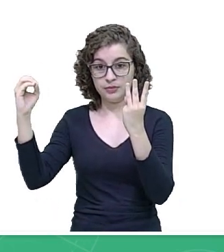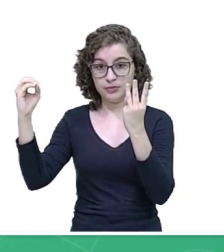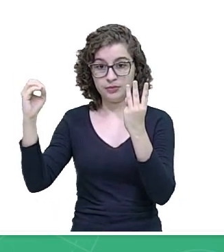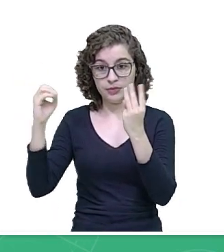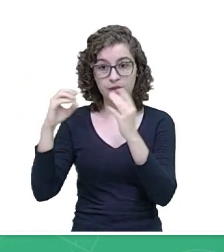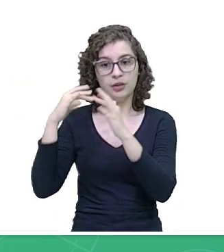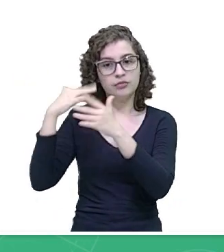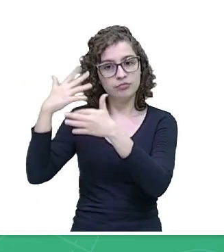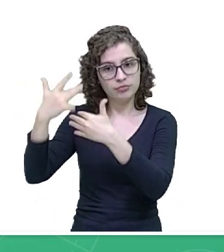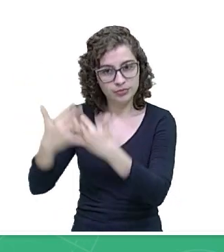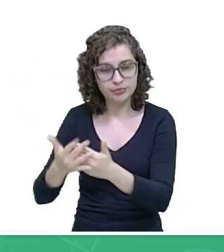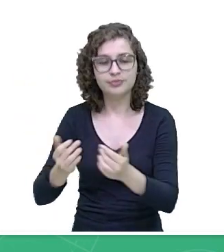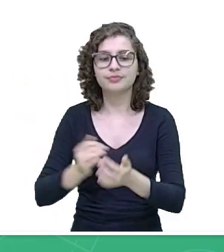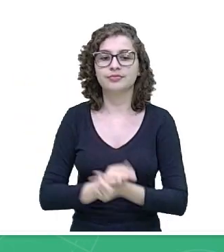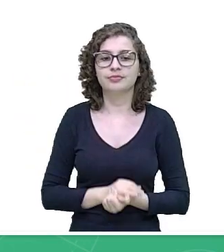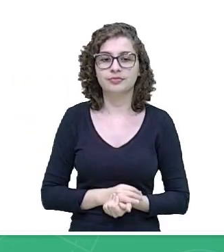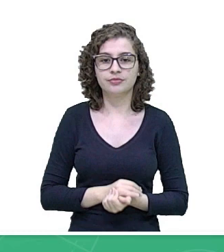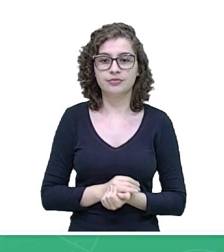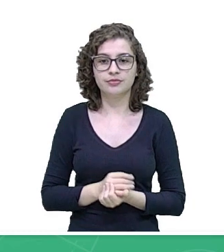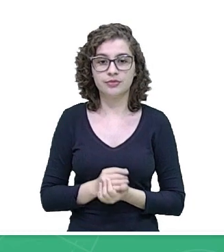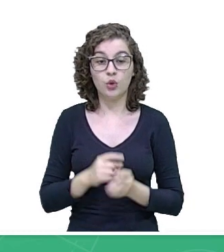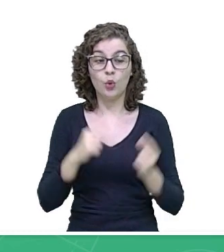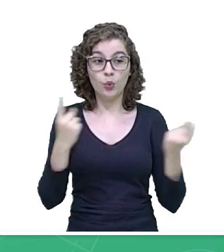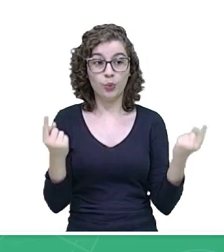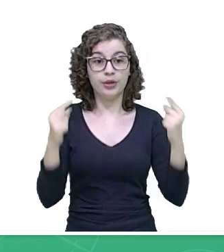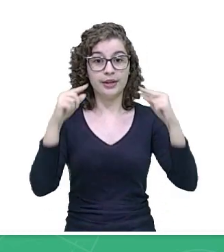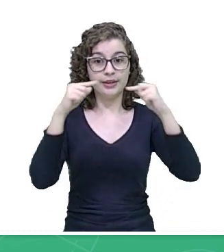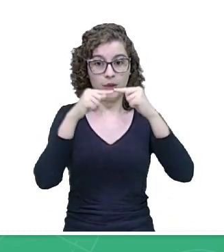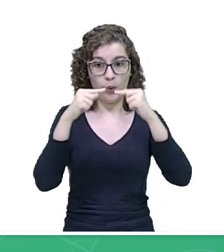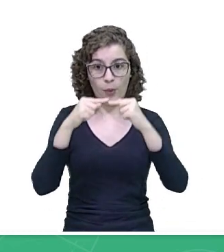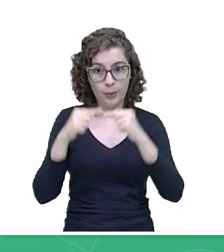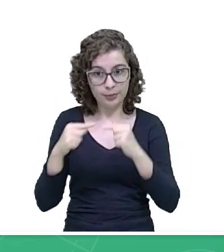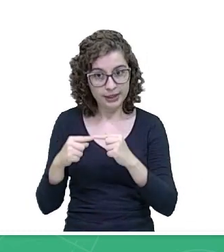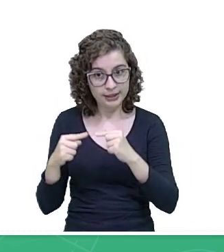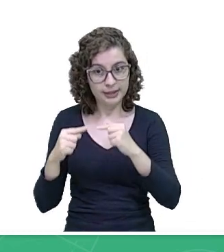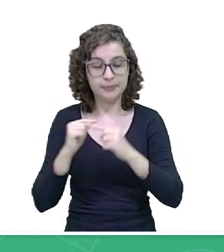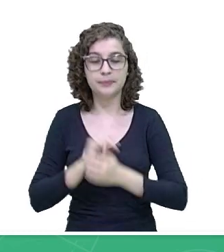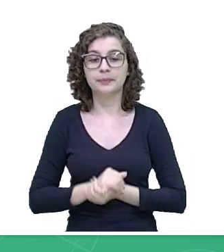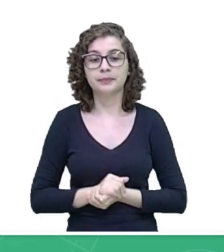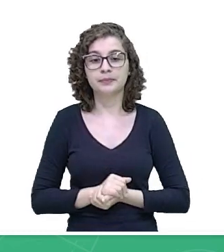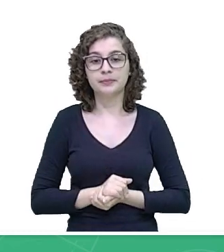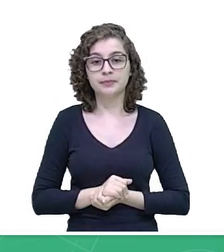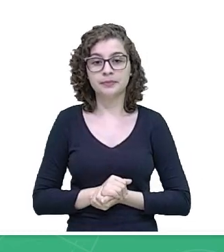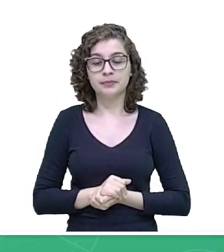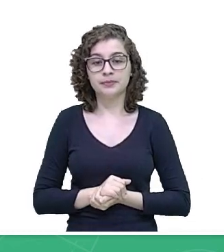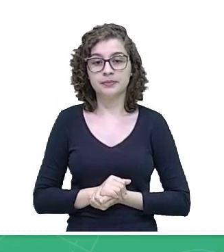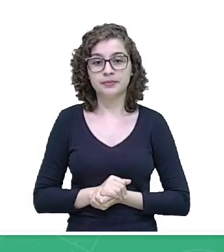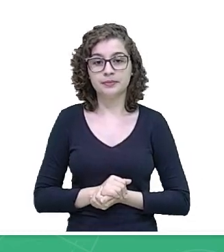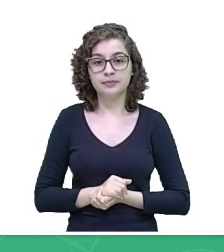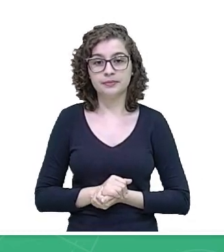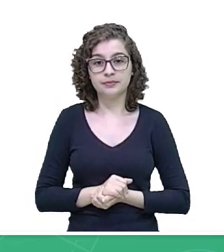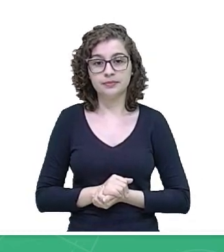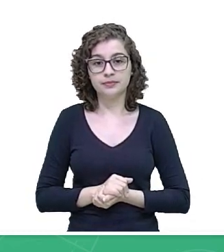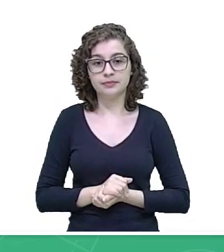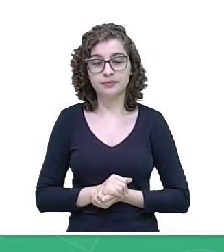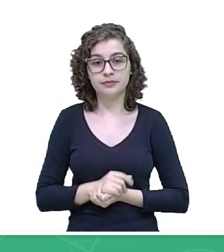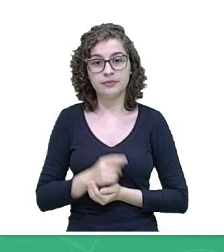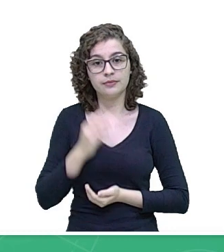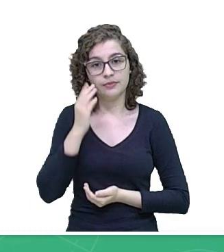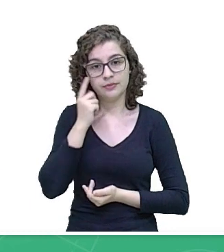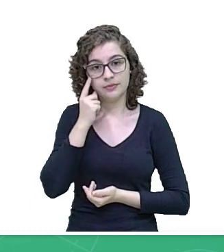assim por diante. Sempre os elementos correspondentes, tudo bem? Sempre dessa forma. Vamos ver,